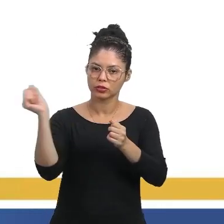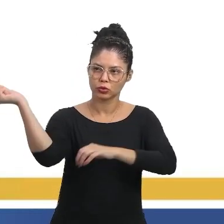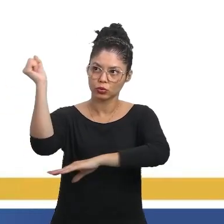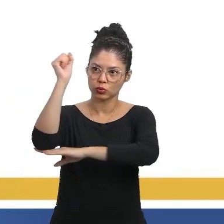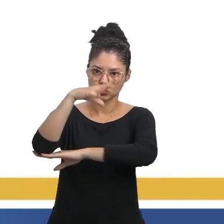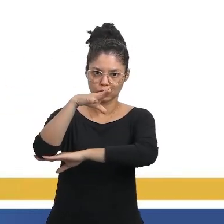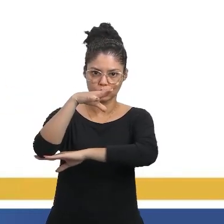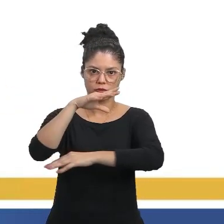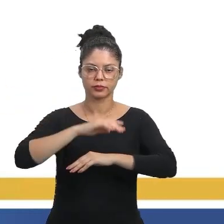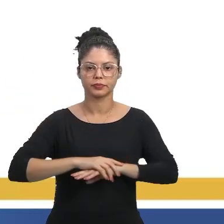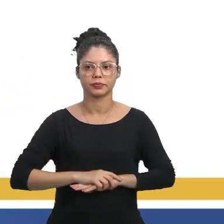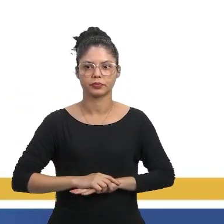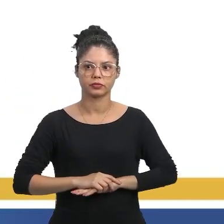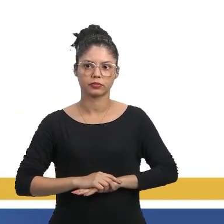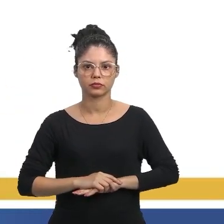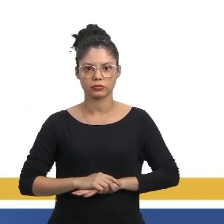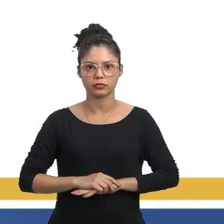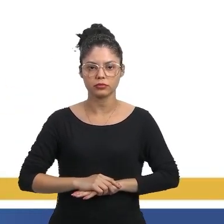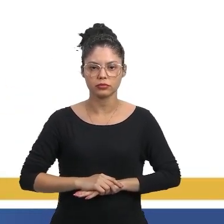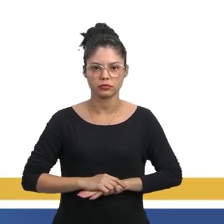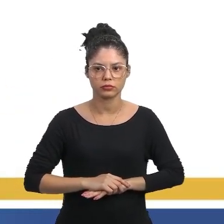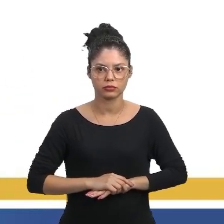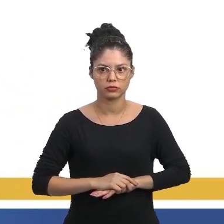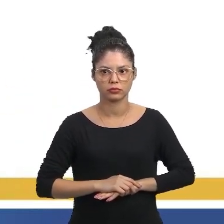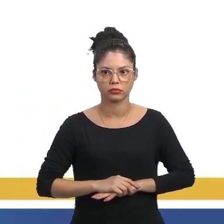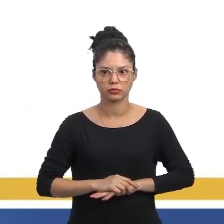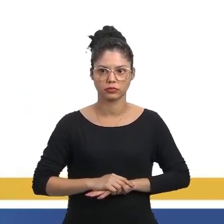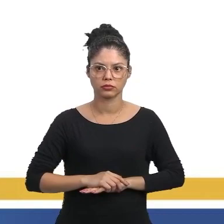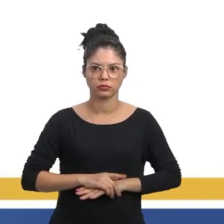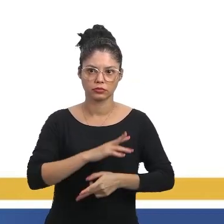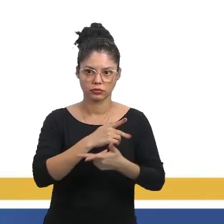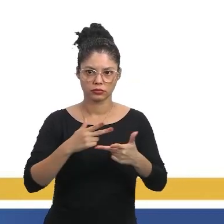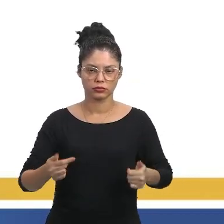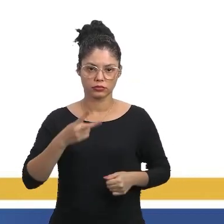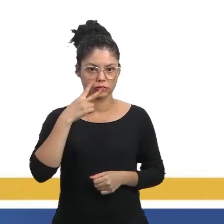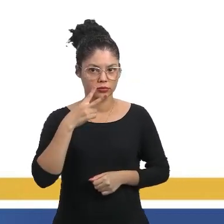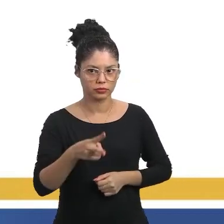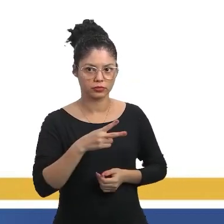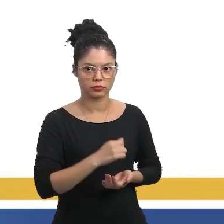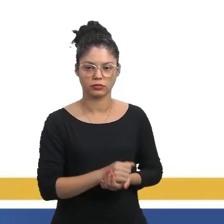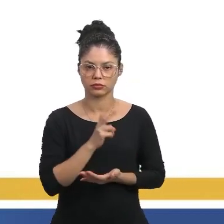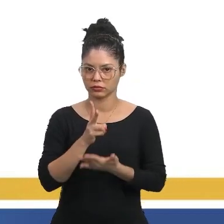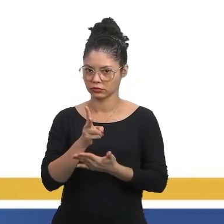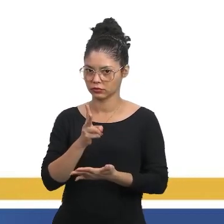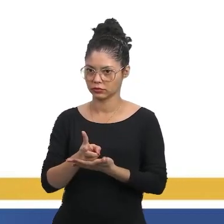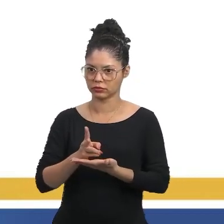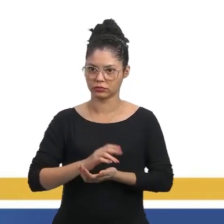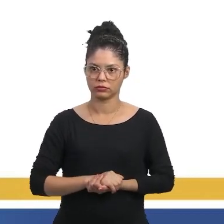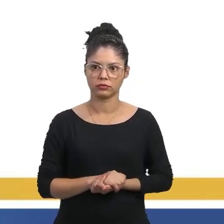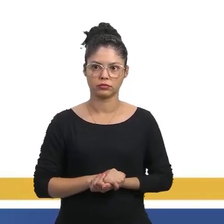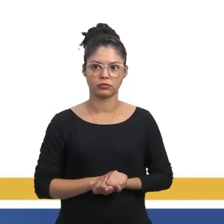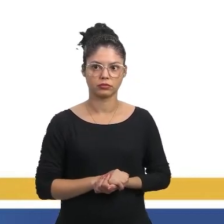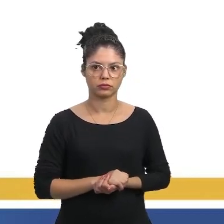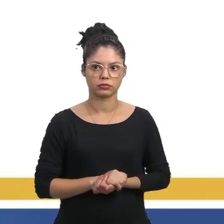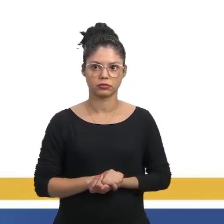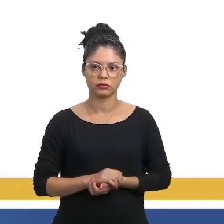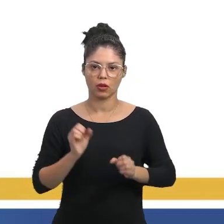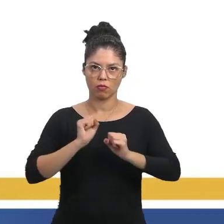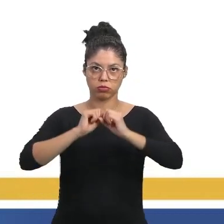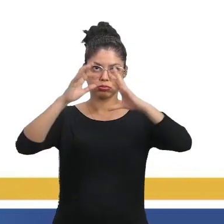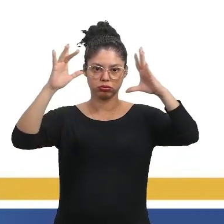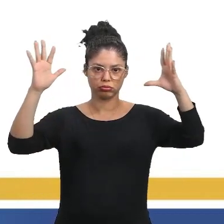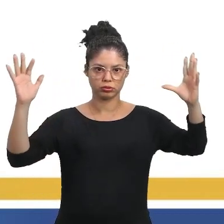luz, né? São os fótons, coisa que a gente observa a todo momento nos fogos de